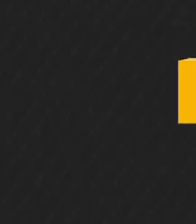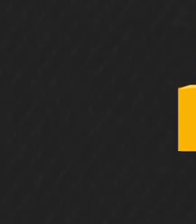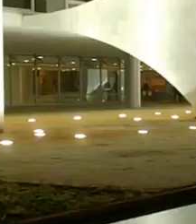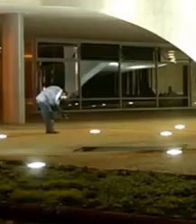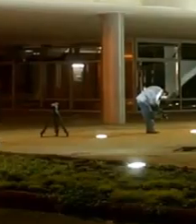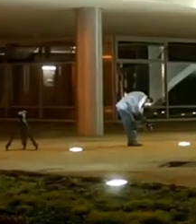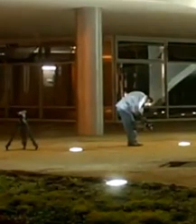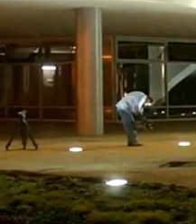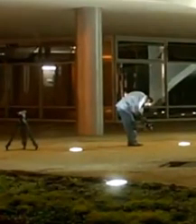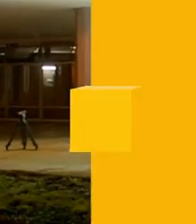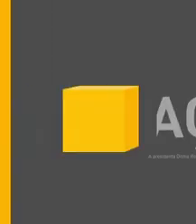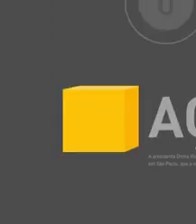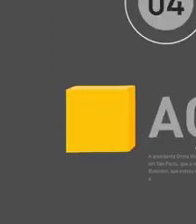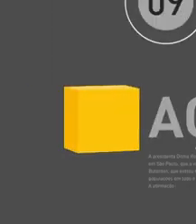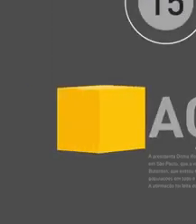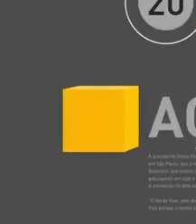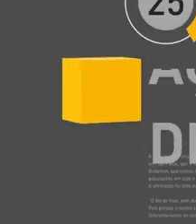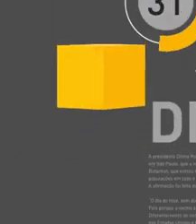s